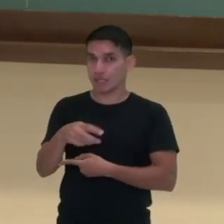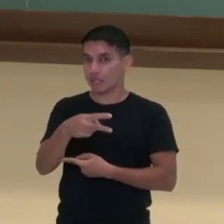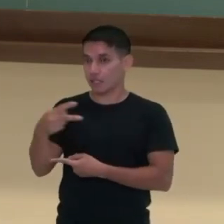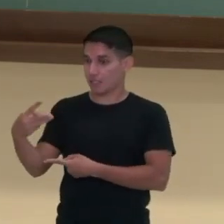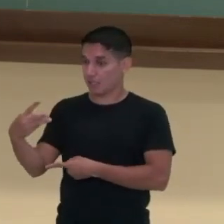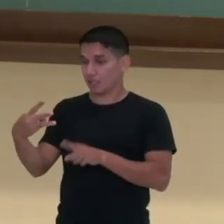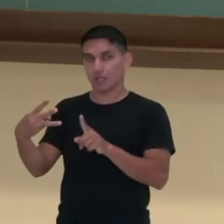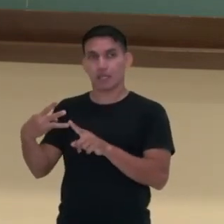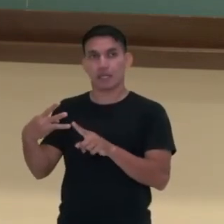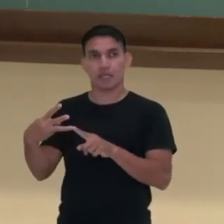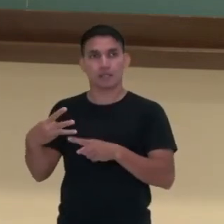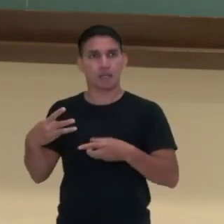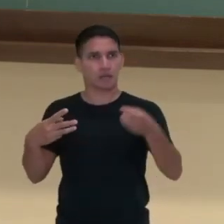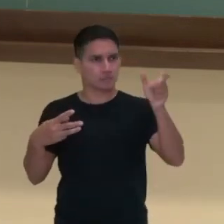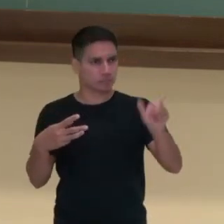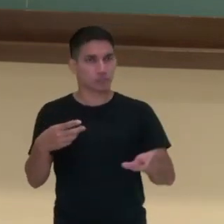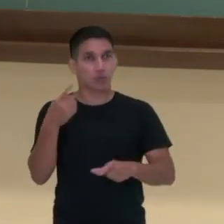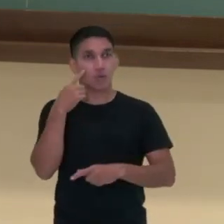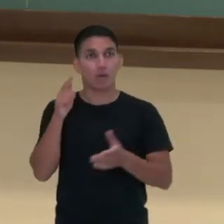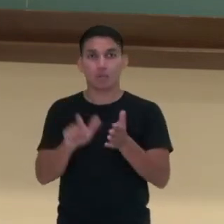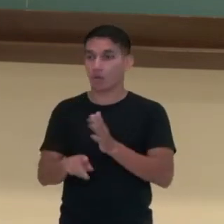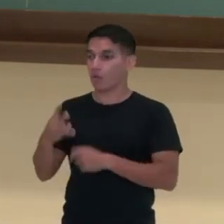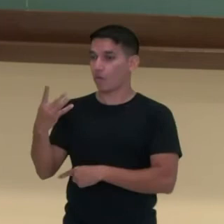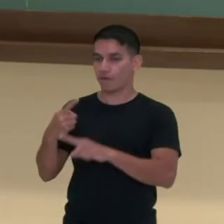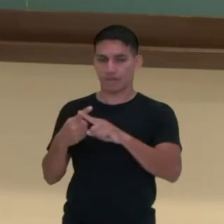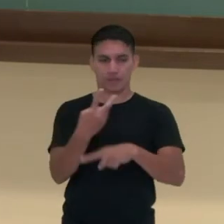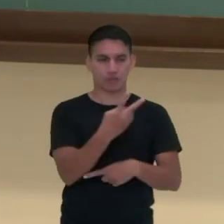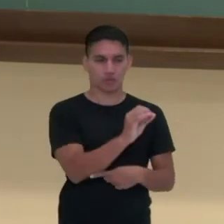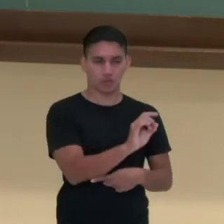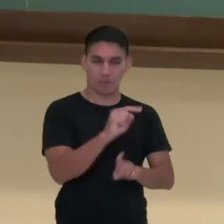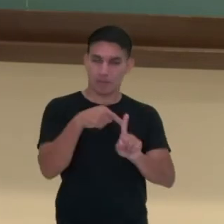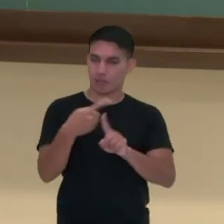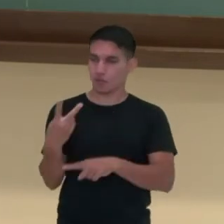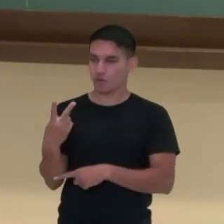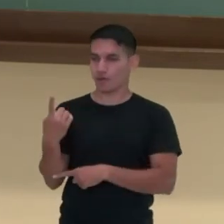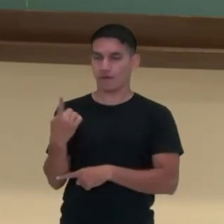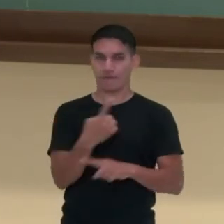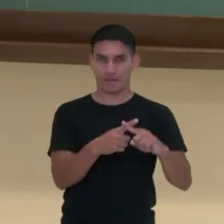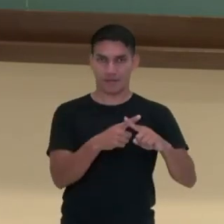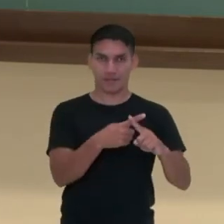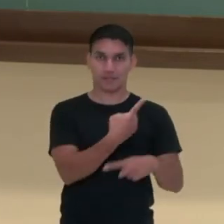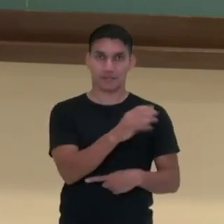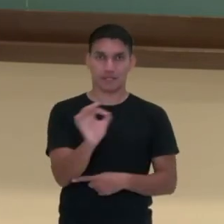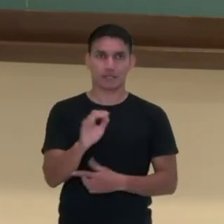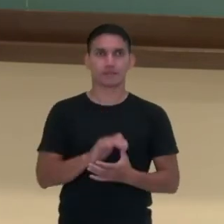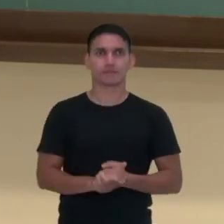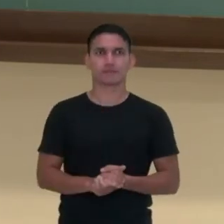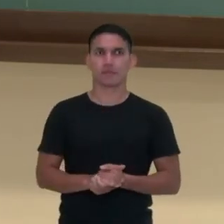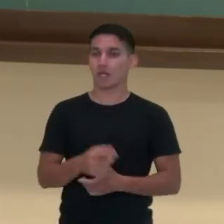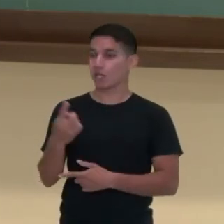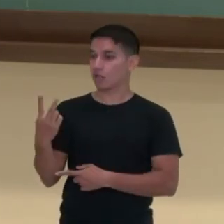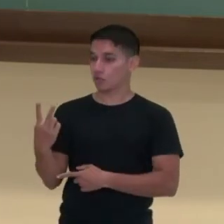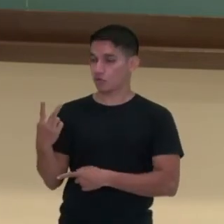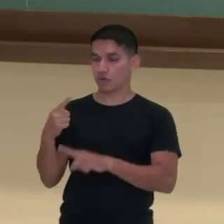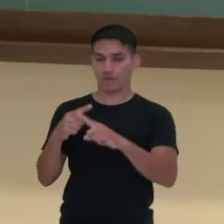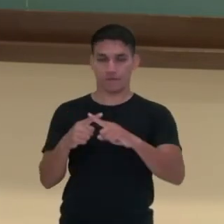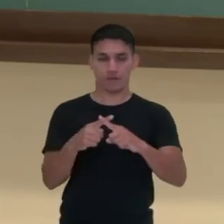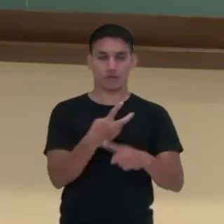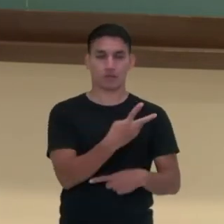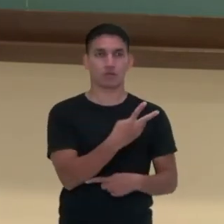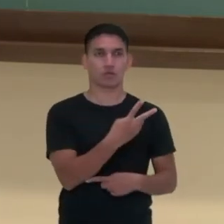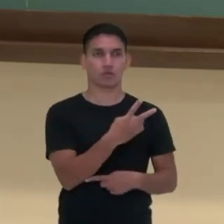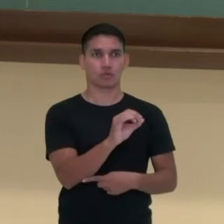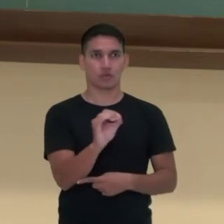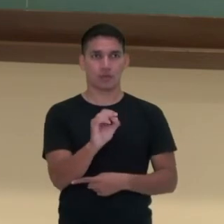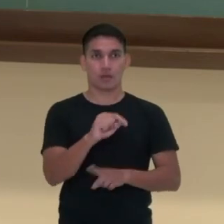coluna. Então, vai ficar 4 vezes 200 mais 2 vezes 100. 3, aqui, 2 vezes 200, 2